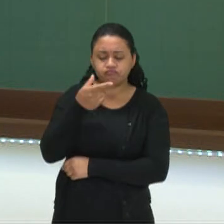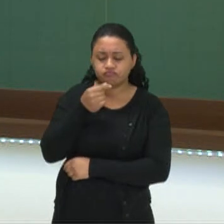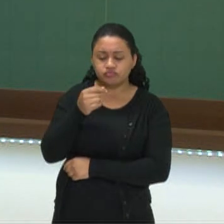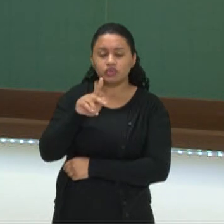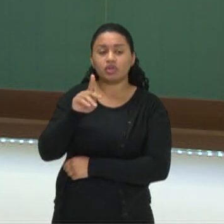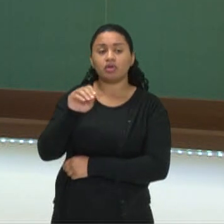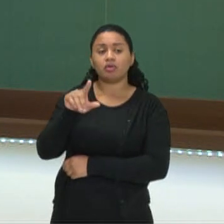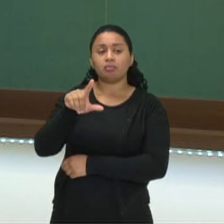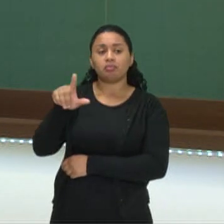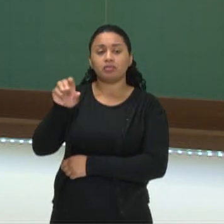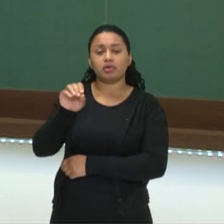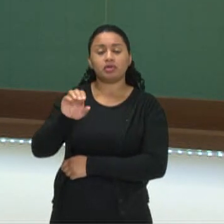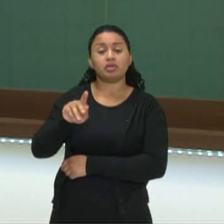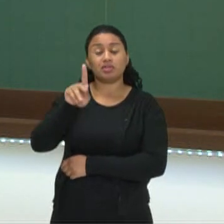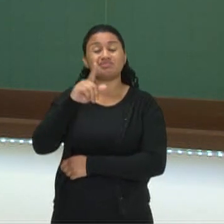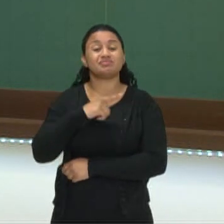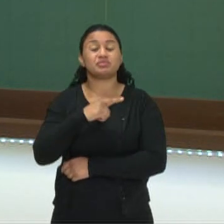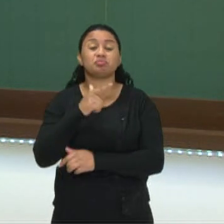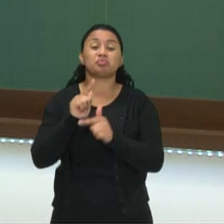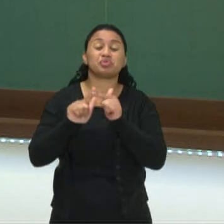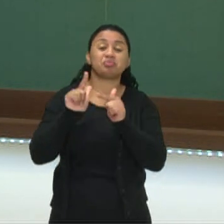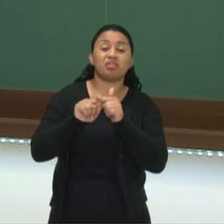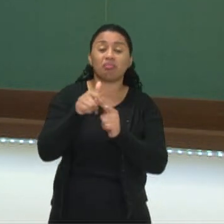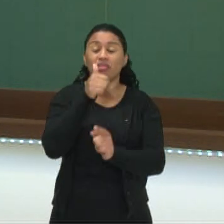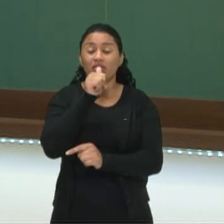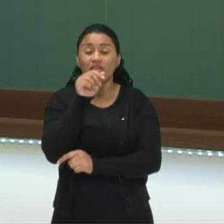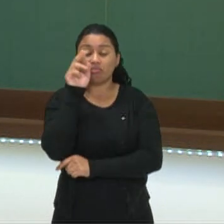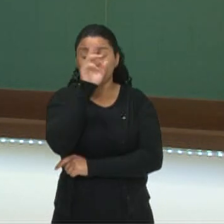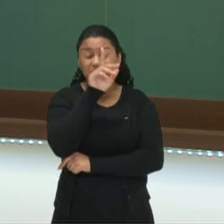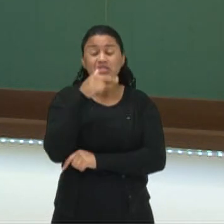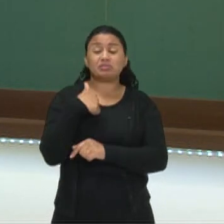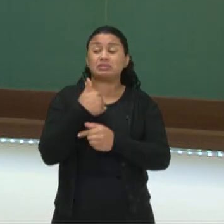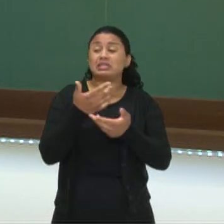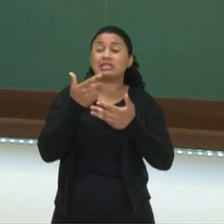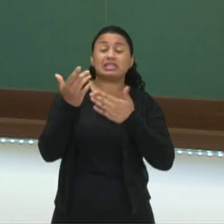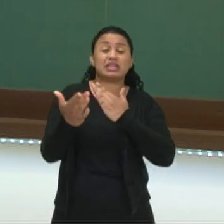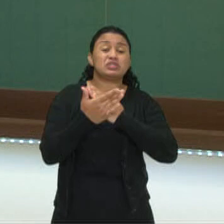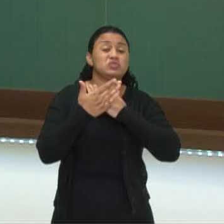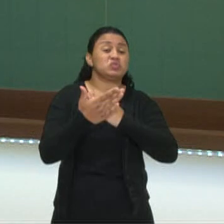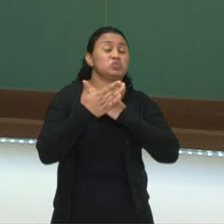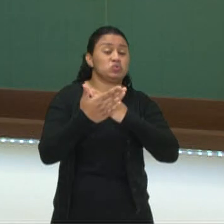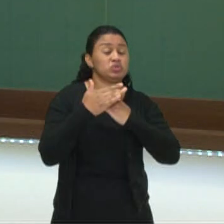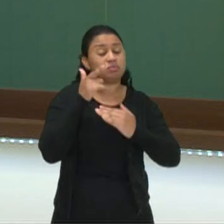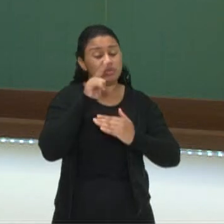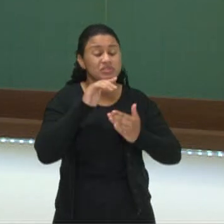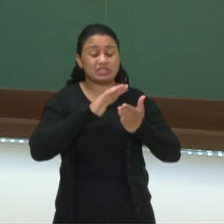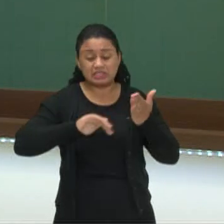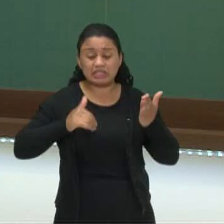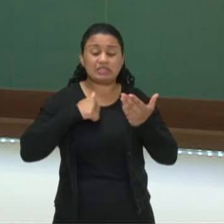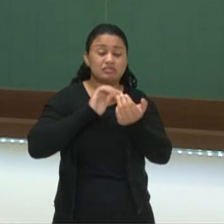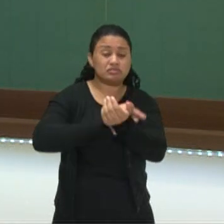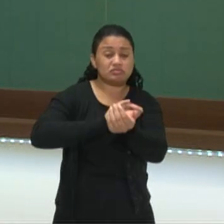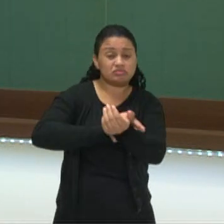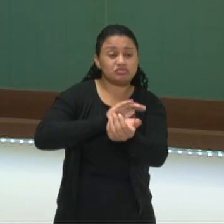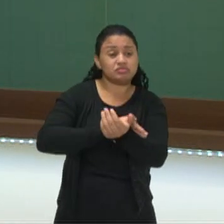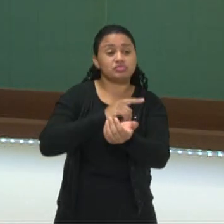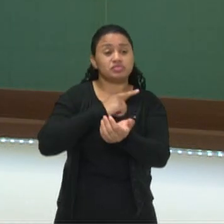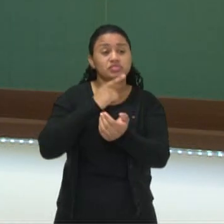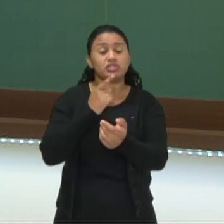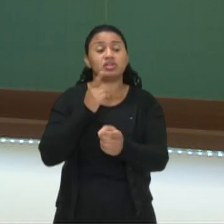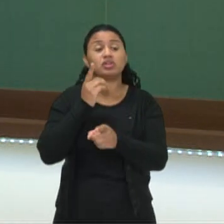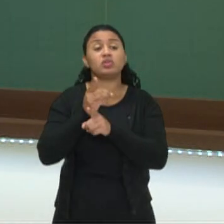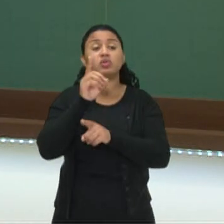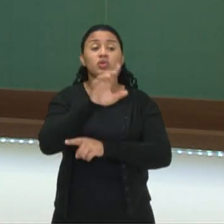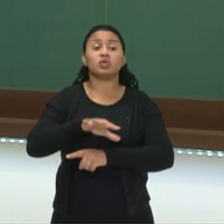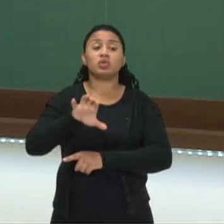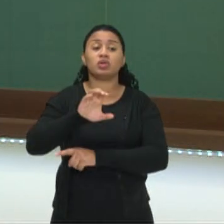Jackson Pollock ele tinha um problema com o alcoolismo, então ele estava procurando muita ajuda. E nessa procura da ajuda para poder se livrar desse vício, ele conheceu a obra de